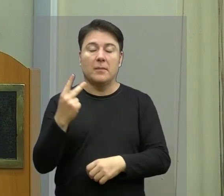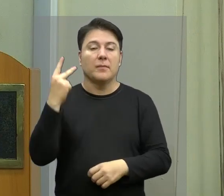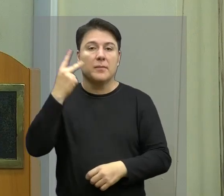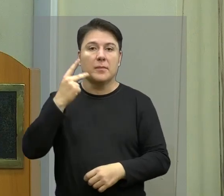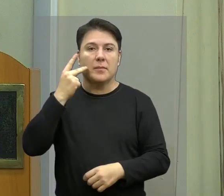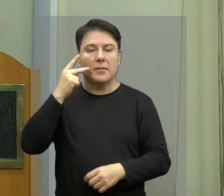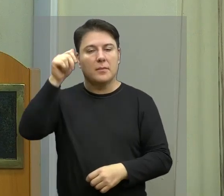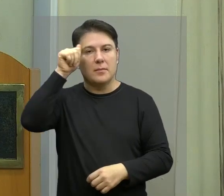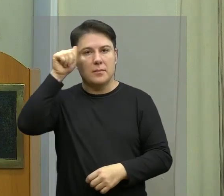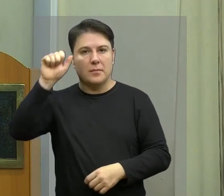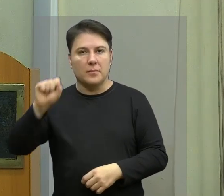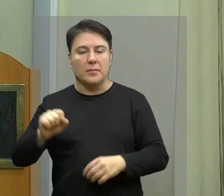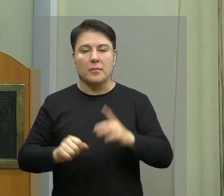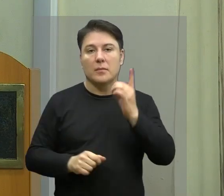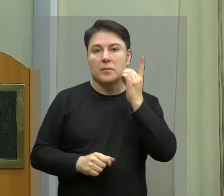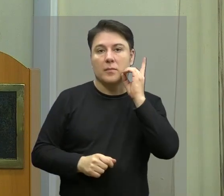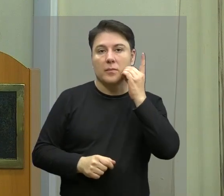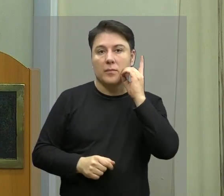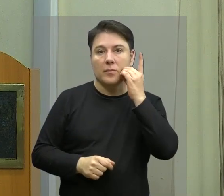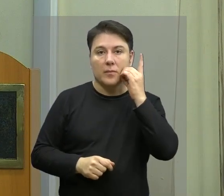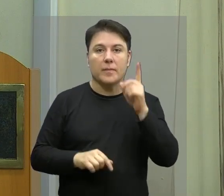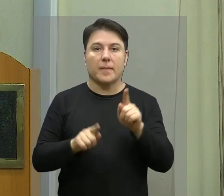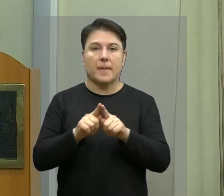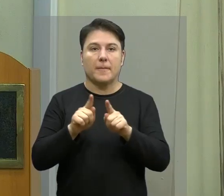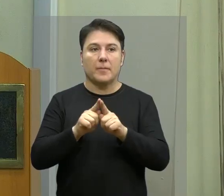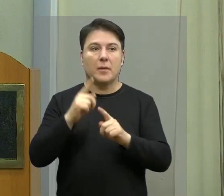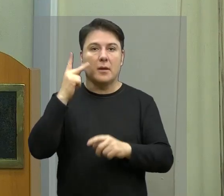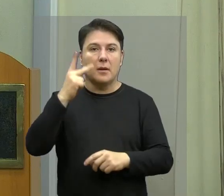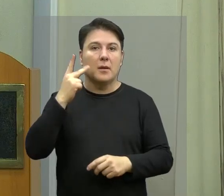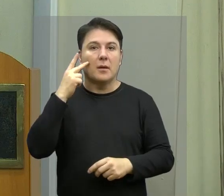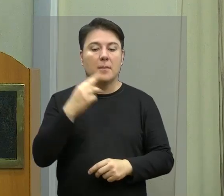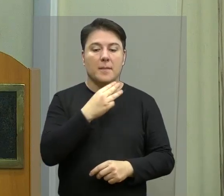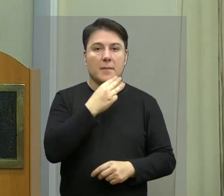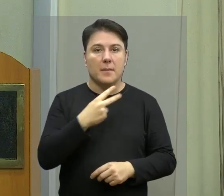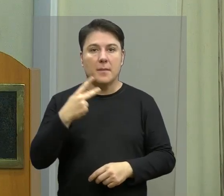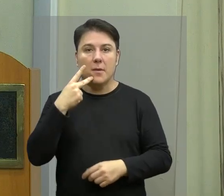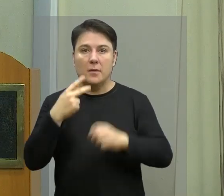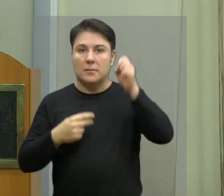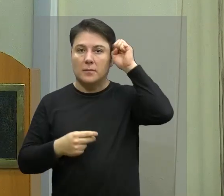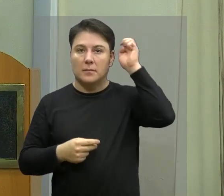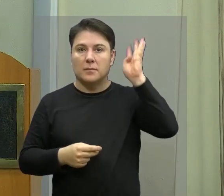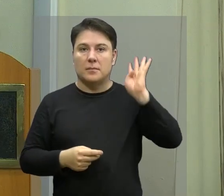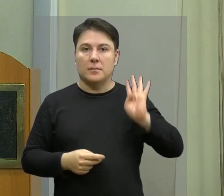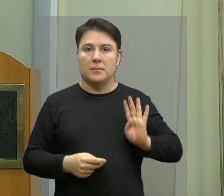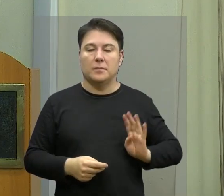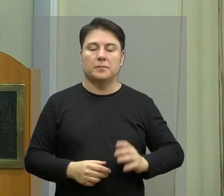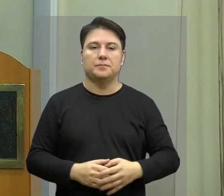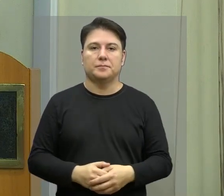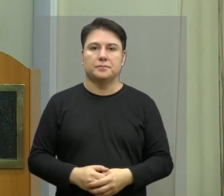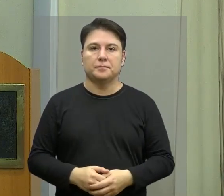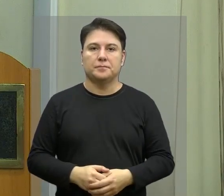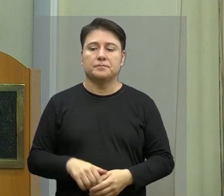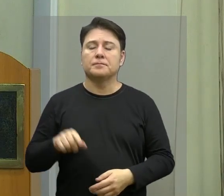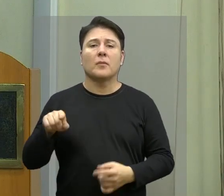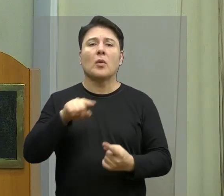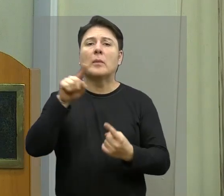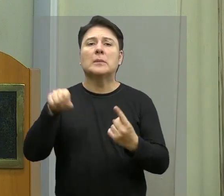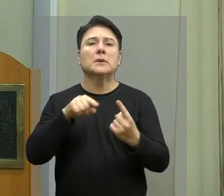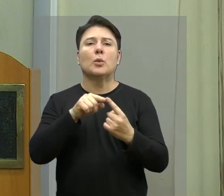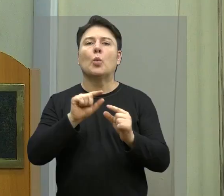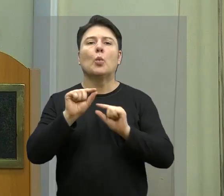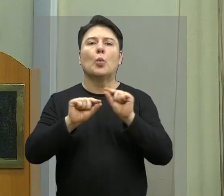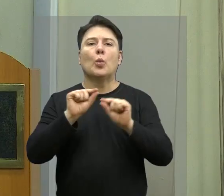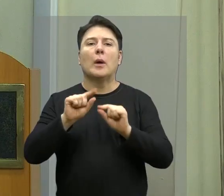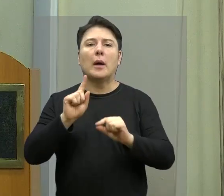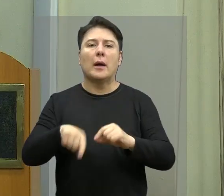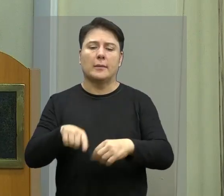Alcindo Sabino e enfermeiro Delmiran e pelas vereadoras Maria Paula e Filipa Brunelli, com o objetivo de debater sobre